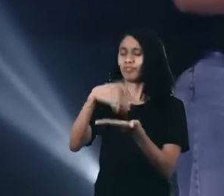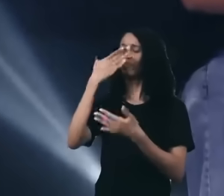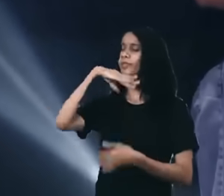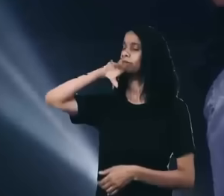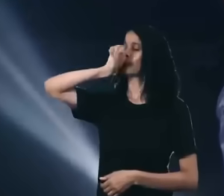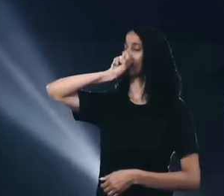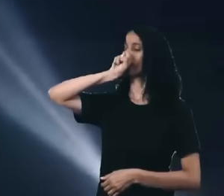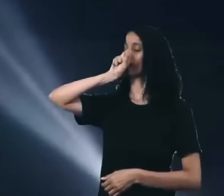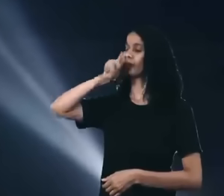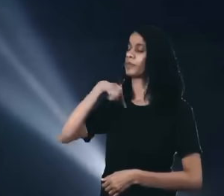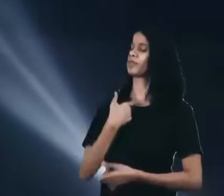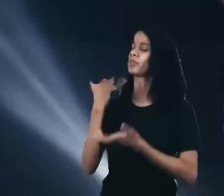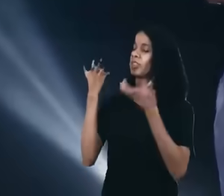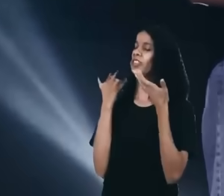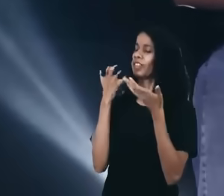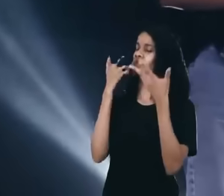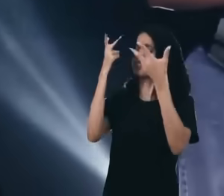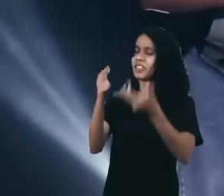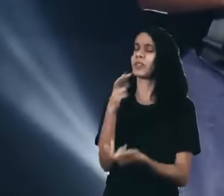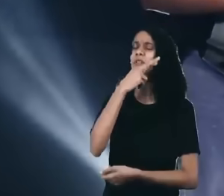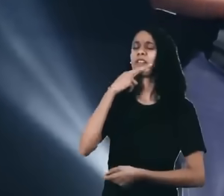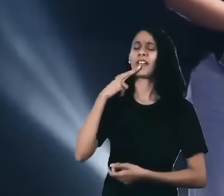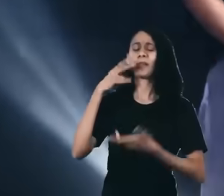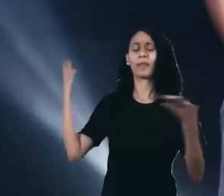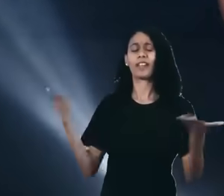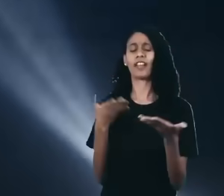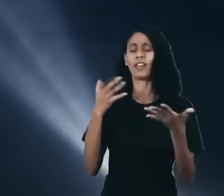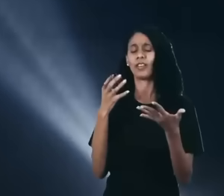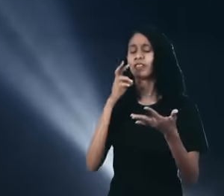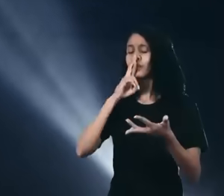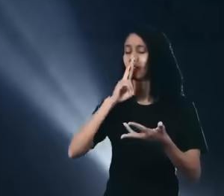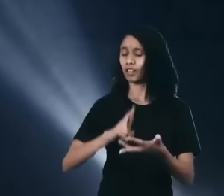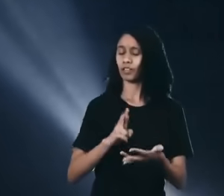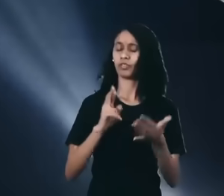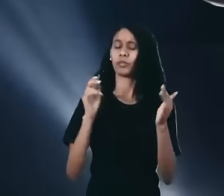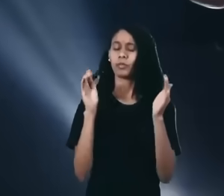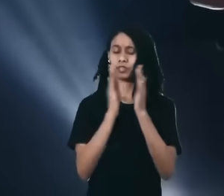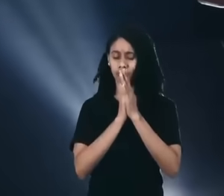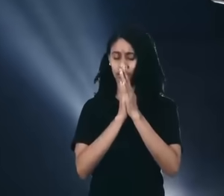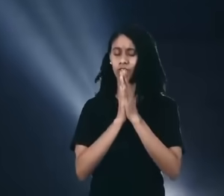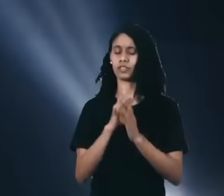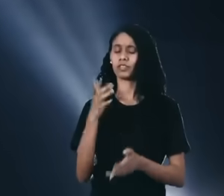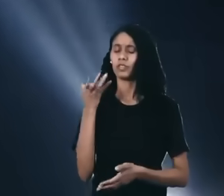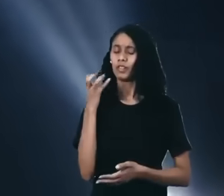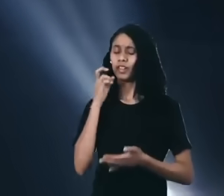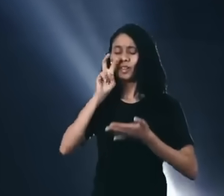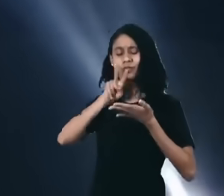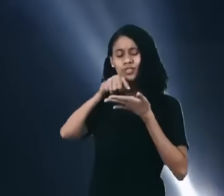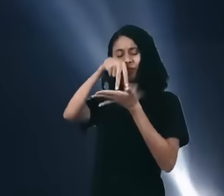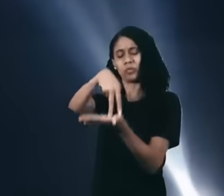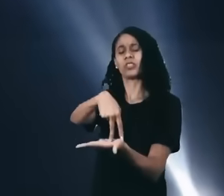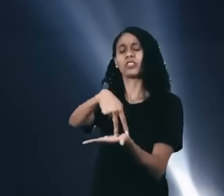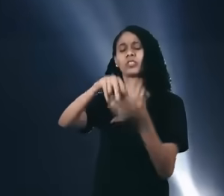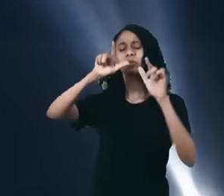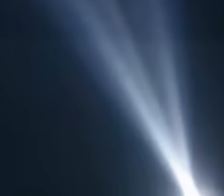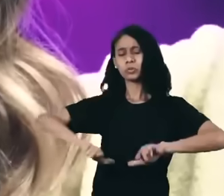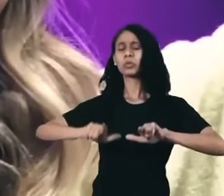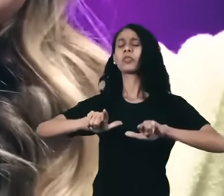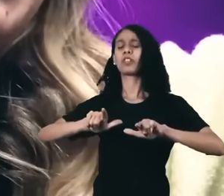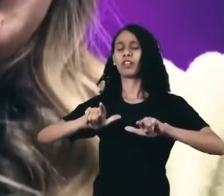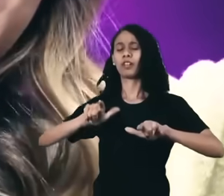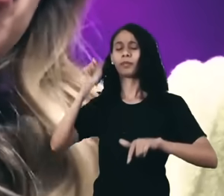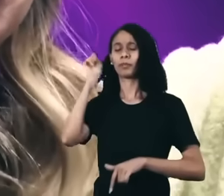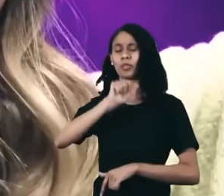e nós queremos ser uma Rebeca nessa geração. Nós queremos ser mulheres posicionadas, mulheres